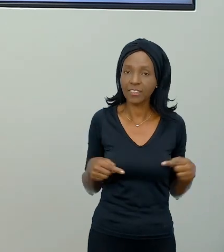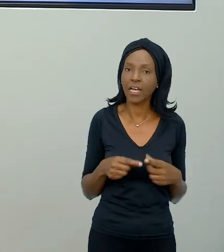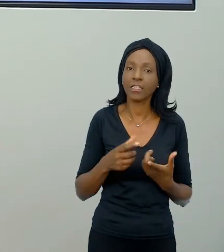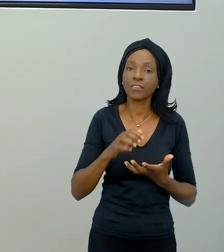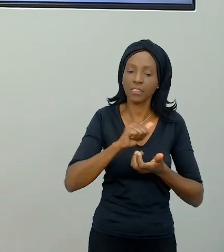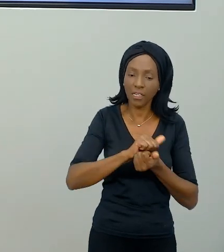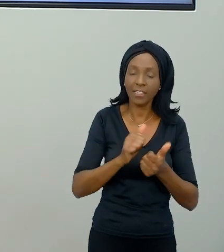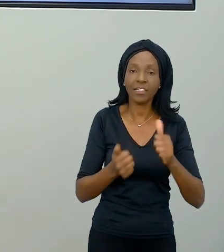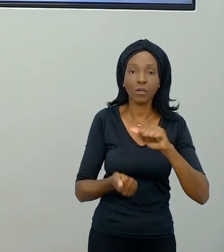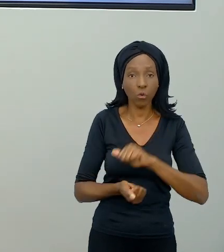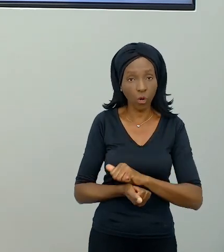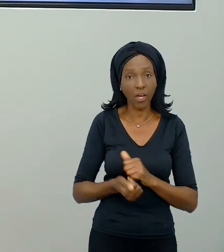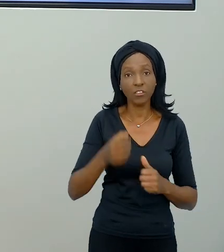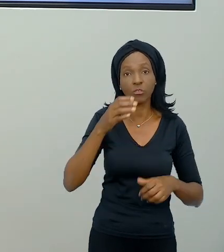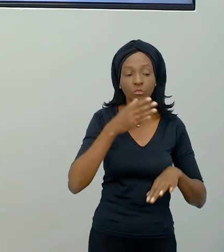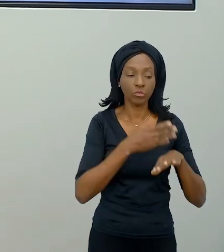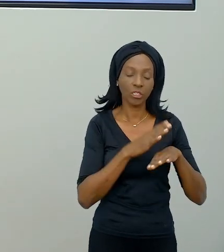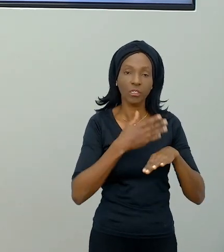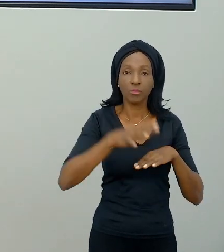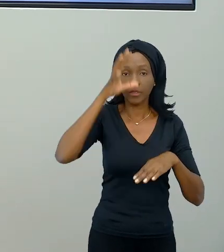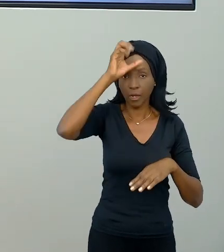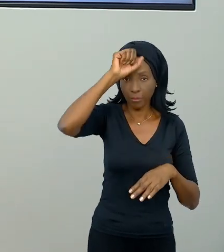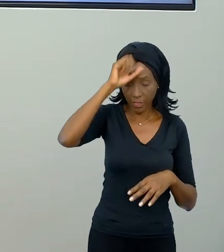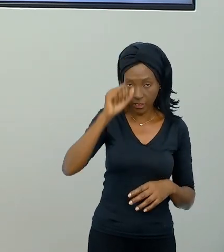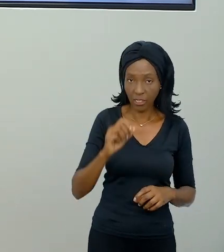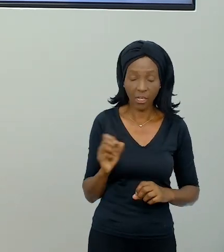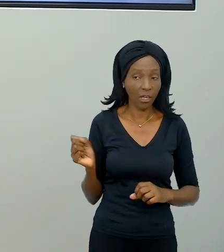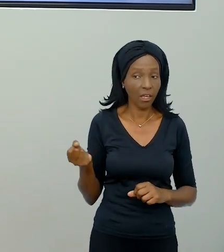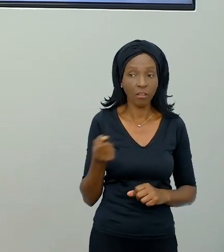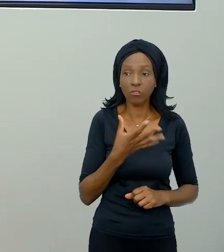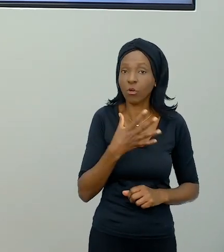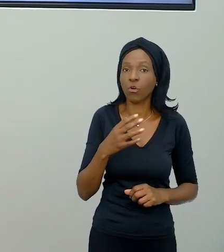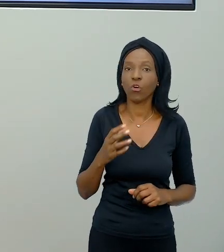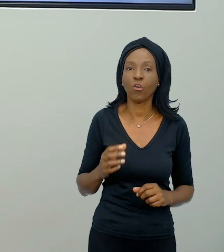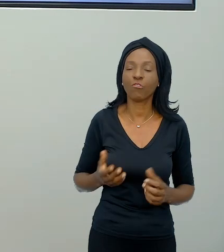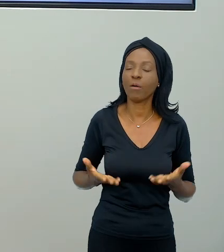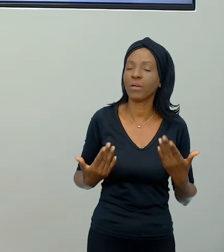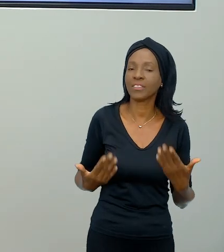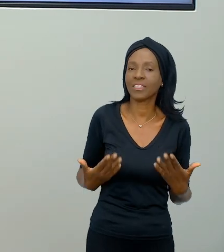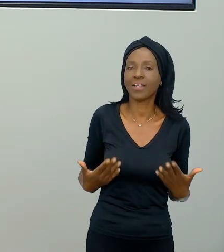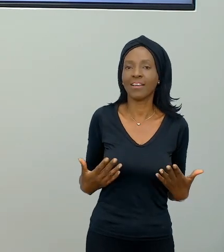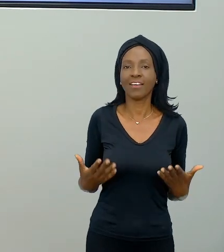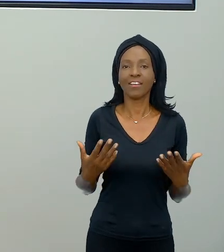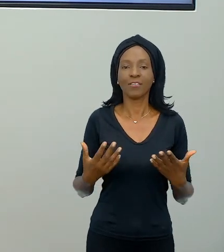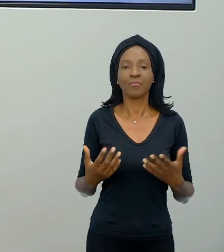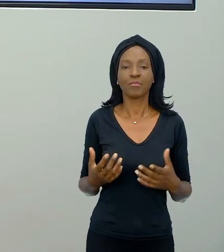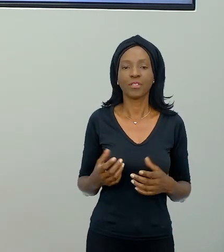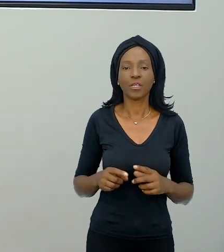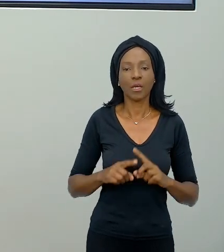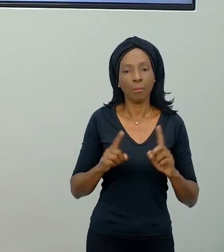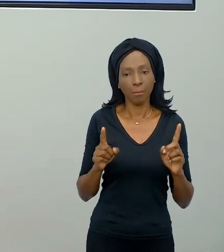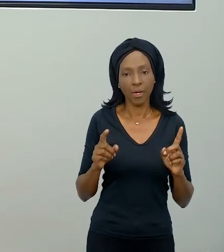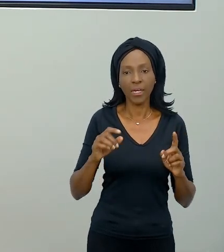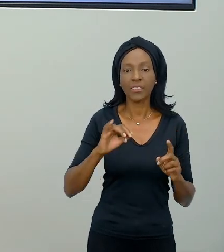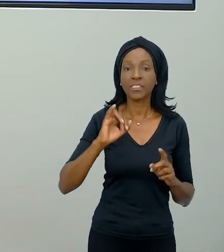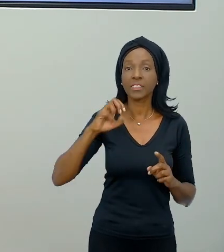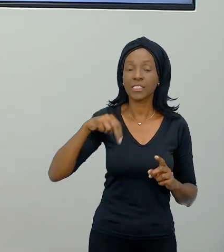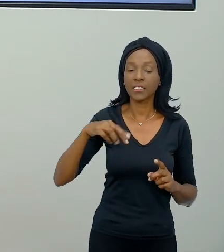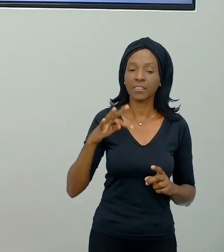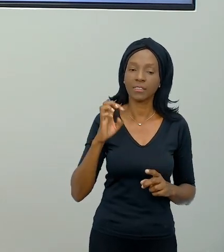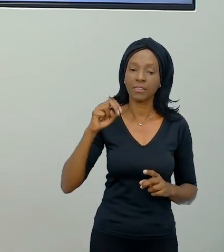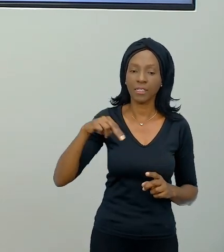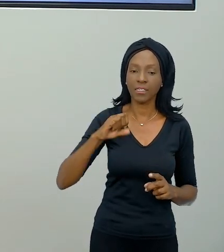de aprendizagem ela tenha uma outra característica e uma outra leveza, mas que a intencionalidade seja o quê? Atingir